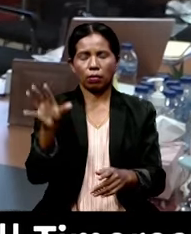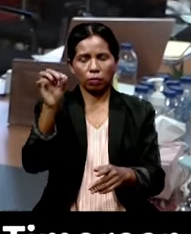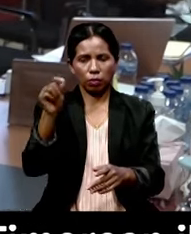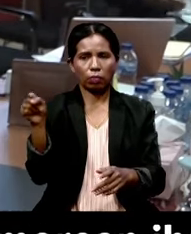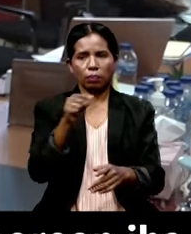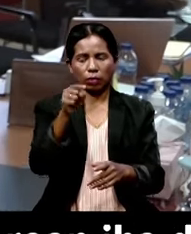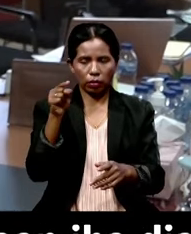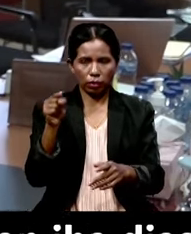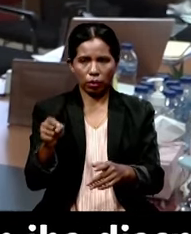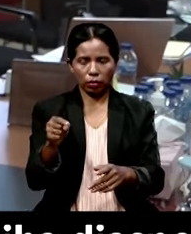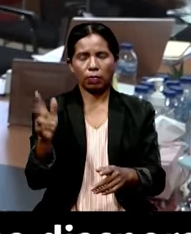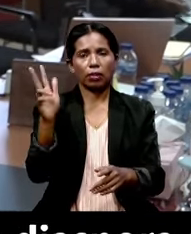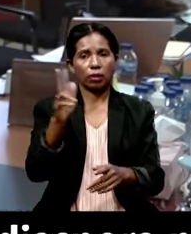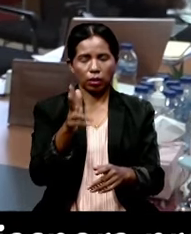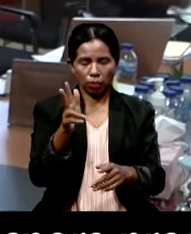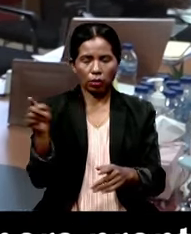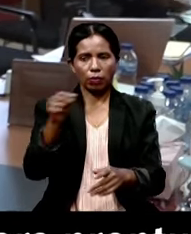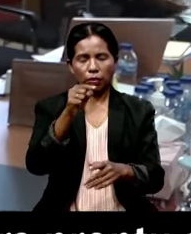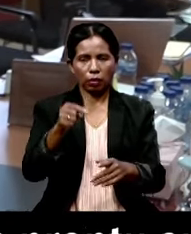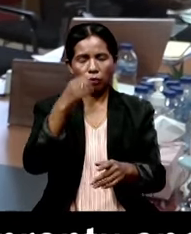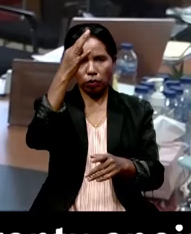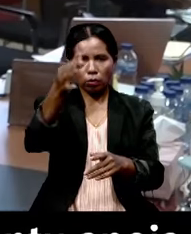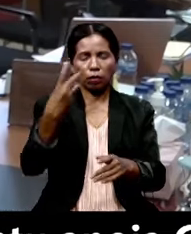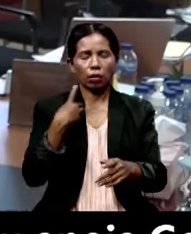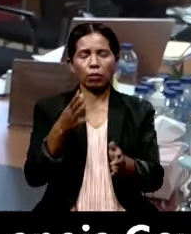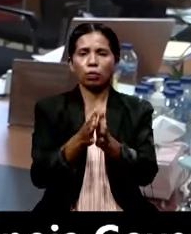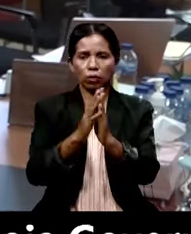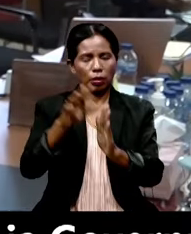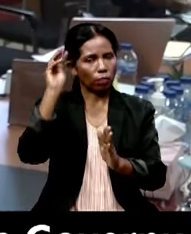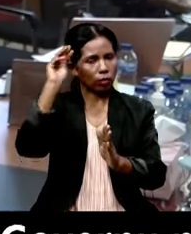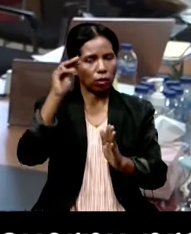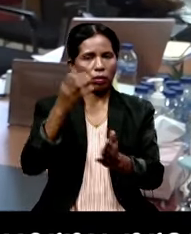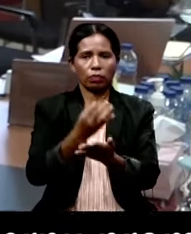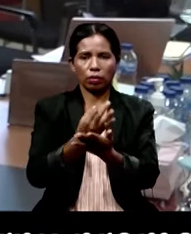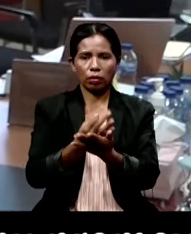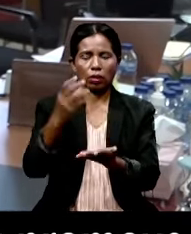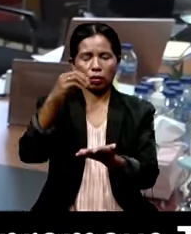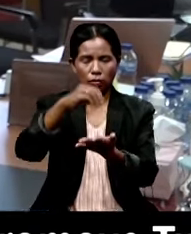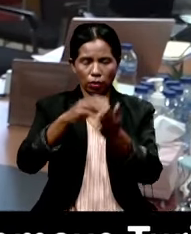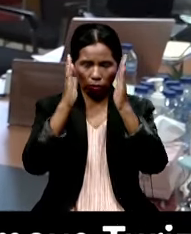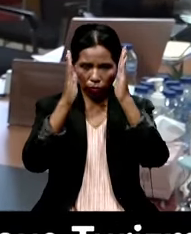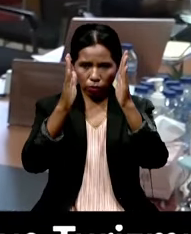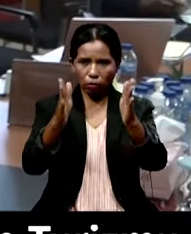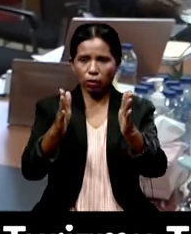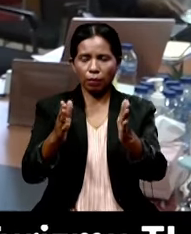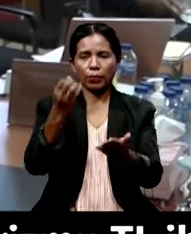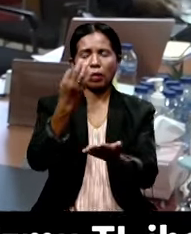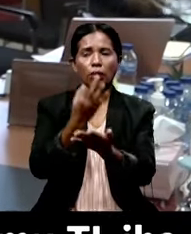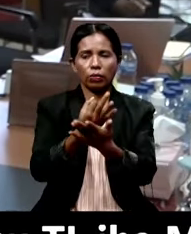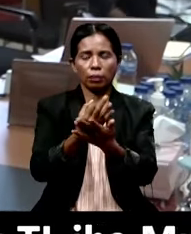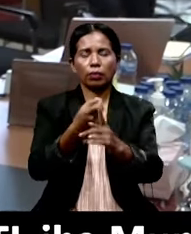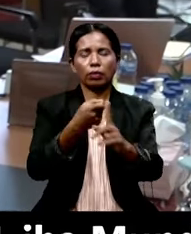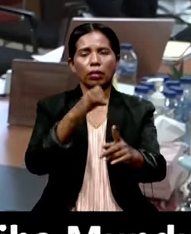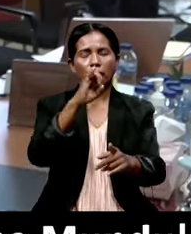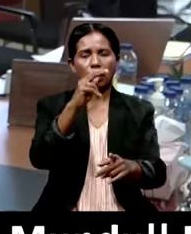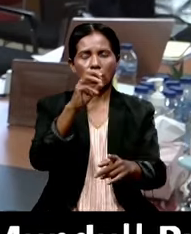29% quase 30%. Então, hoje eu uso o Ministério de Finanças para a tal consideração, também orçamento russo e